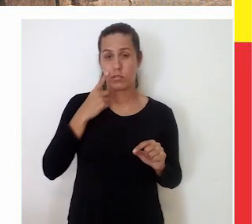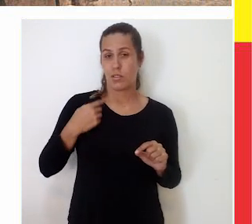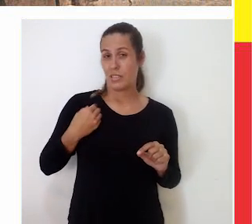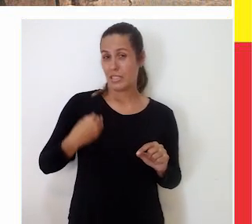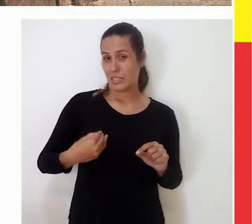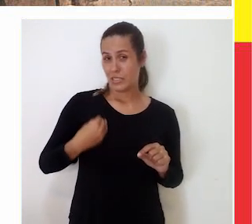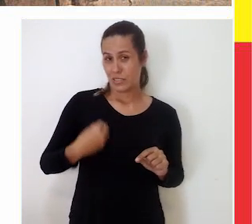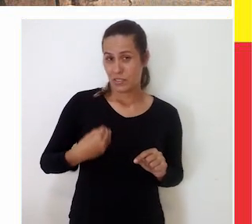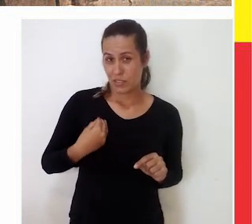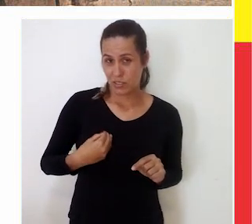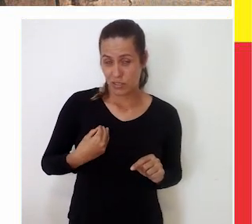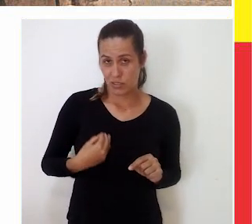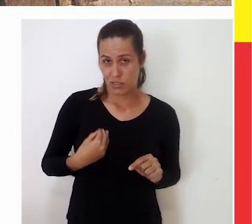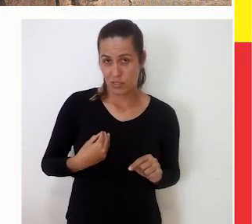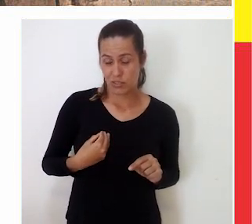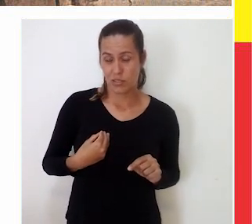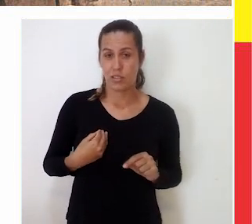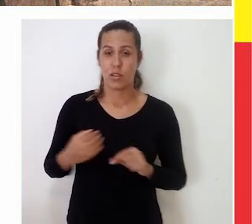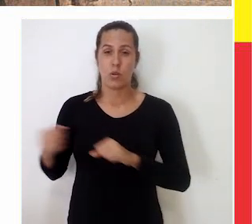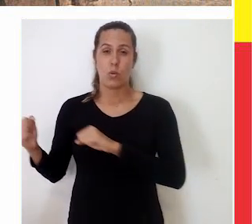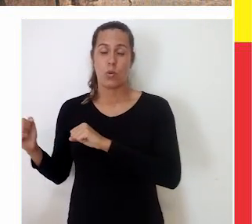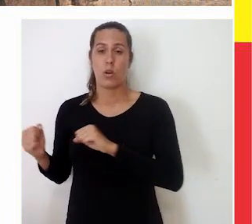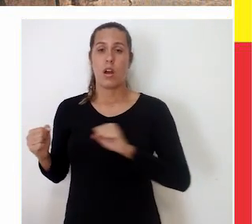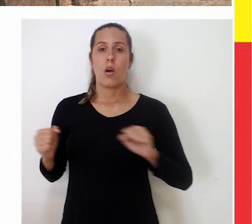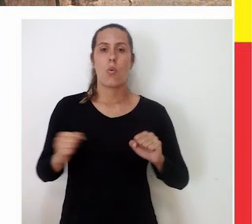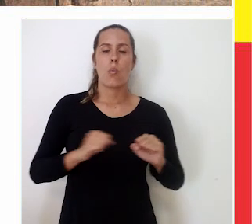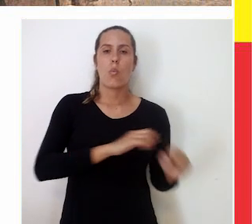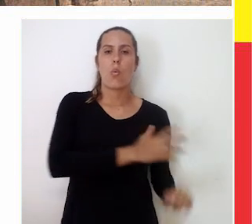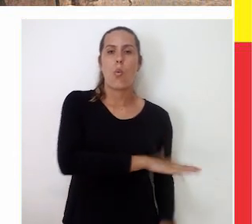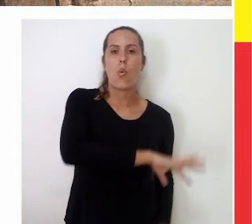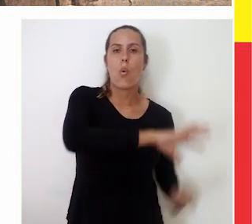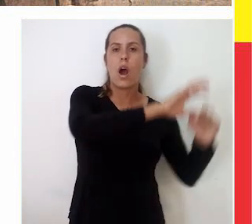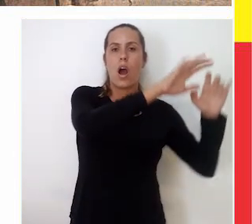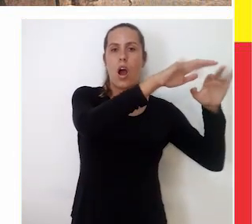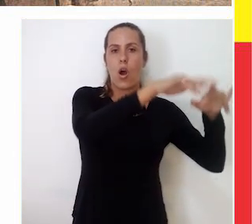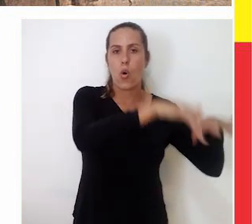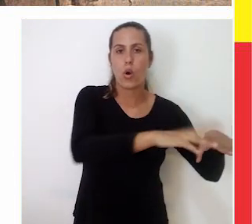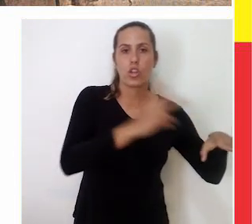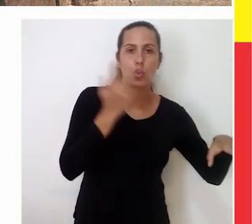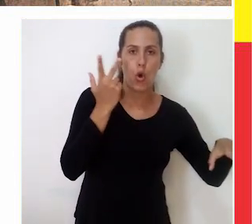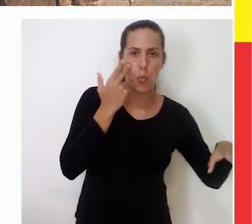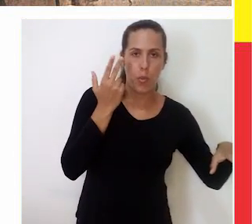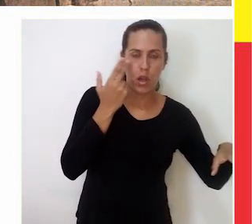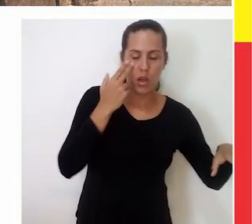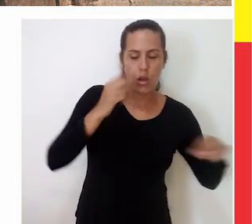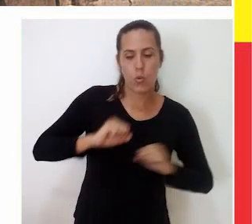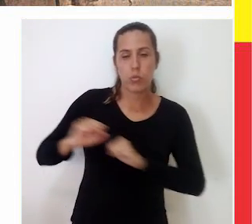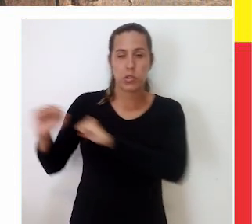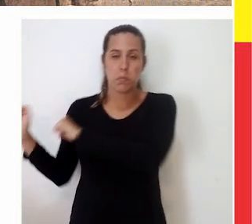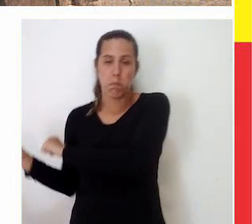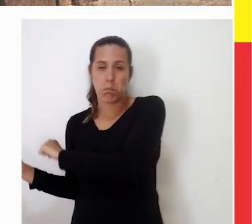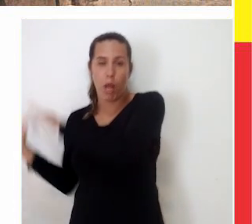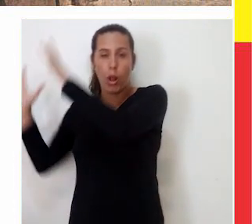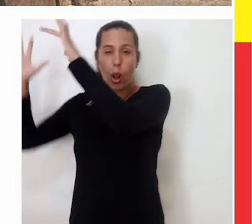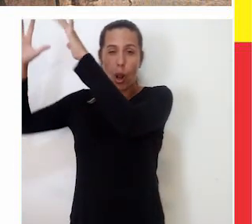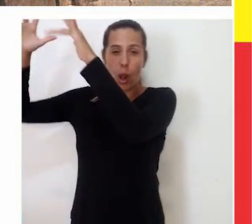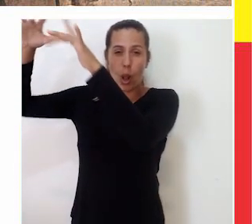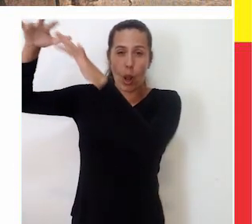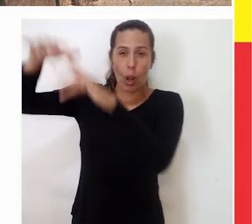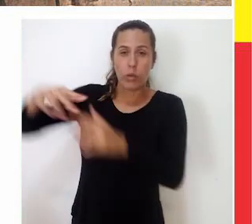uma diferença muito grande de uma onda normal e uma onda do tsunami que passa o